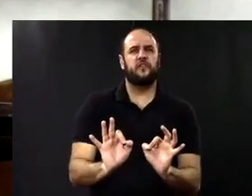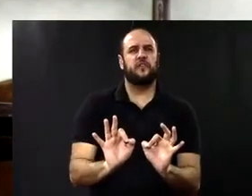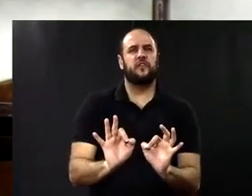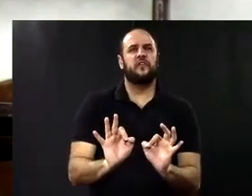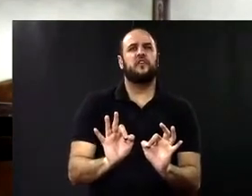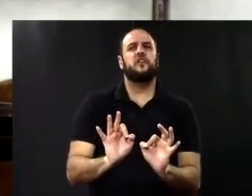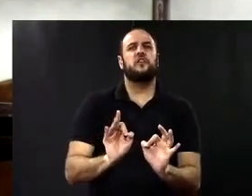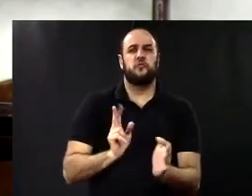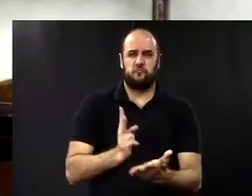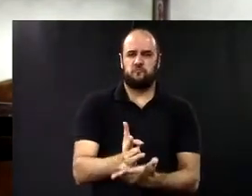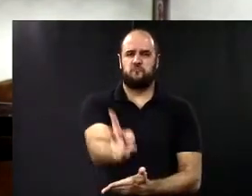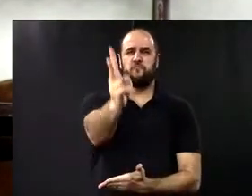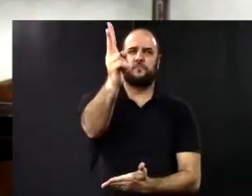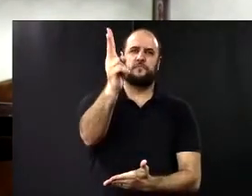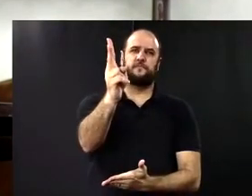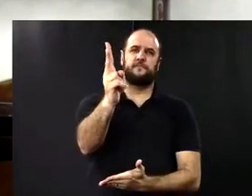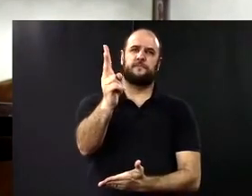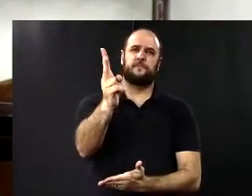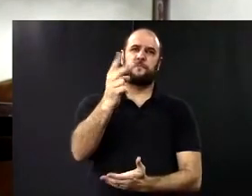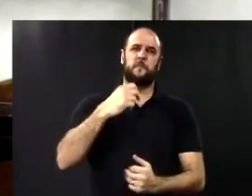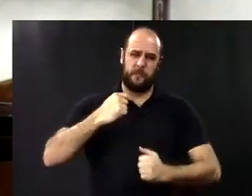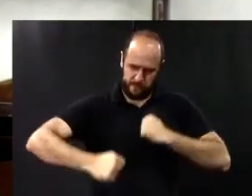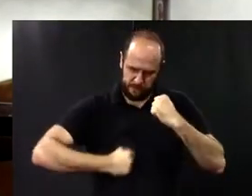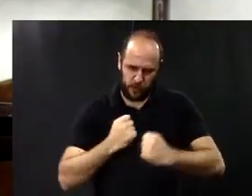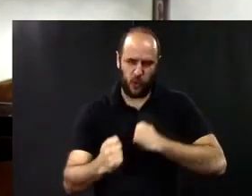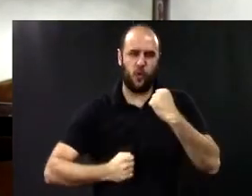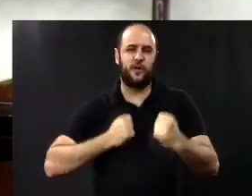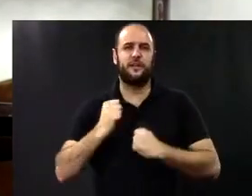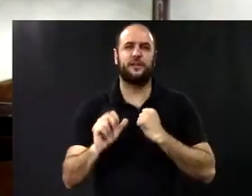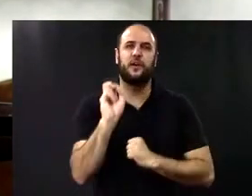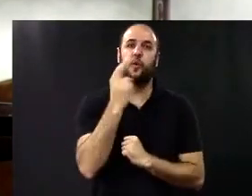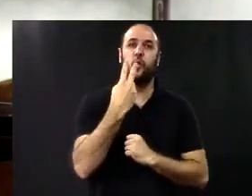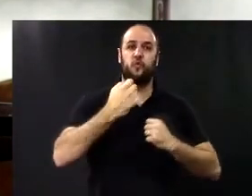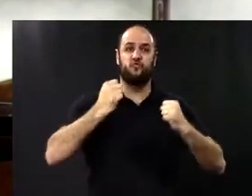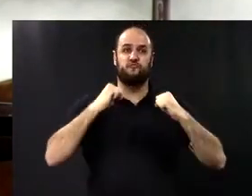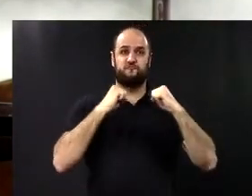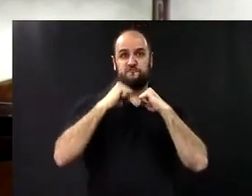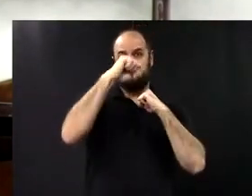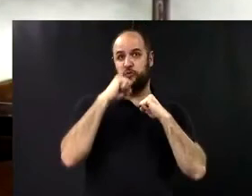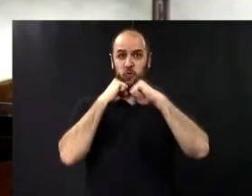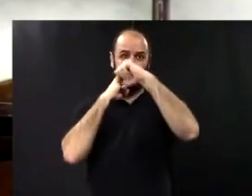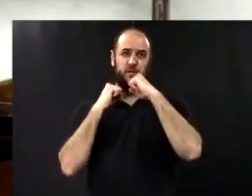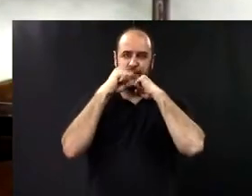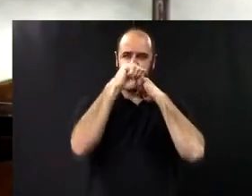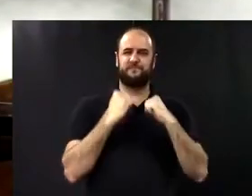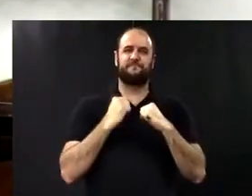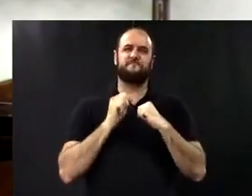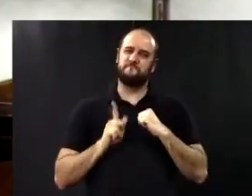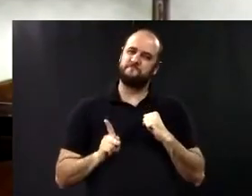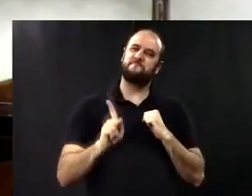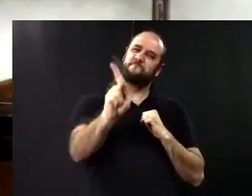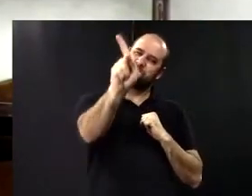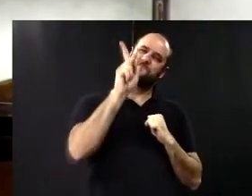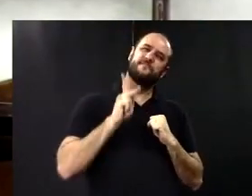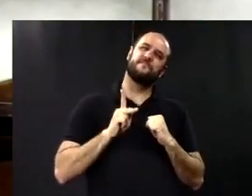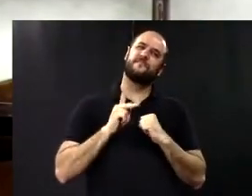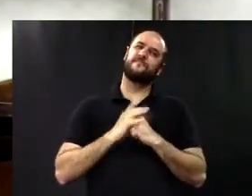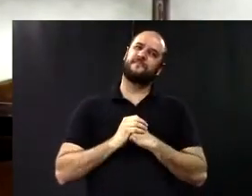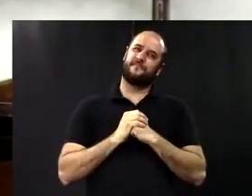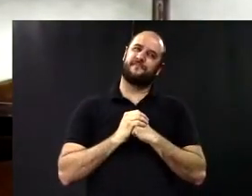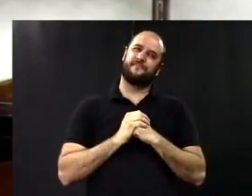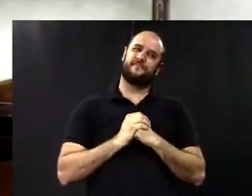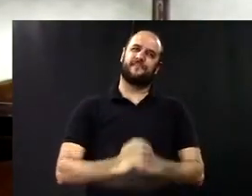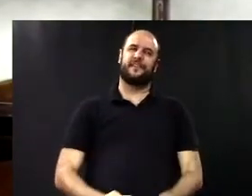perseverar na maratona ou na luta que travamos contra o pecado.